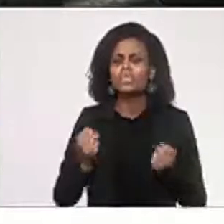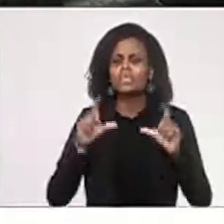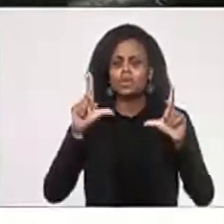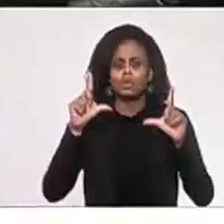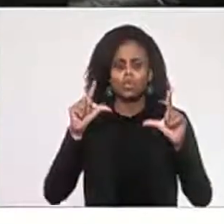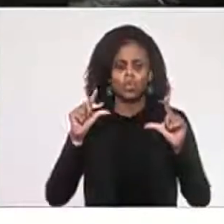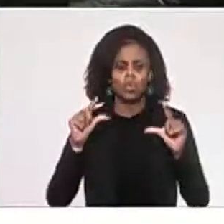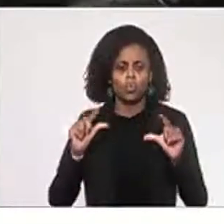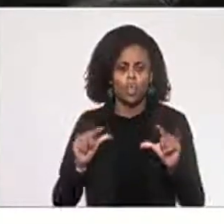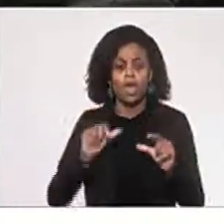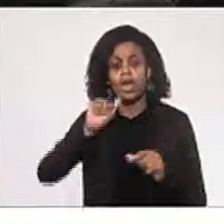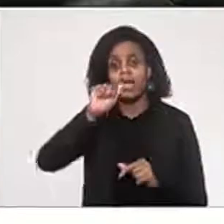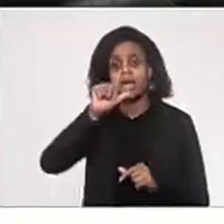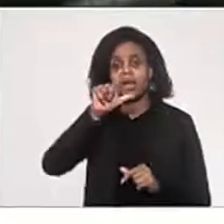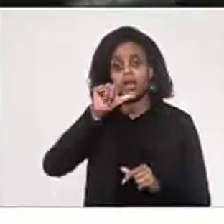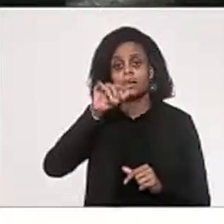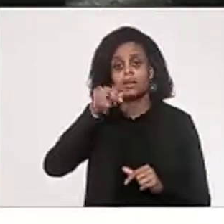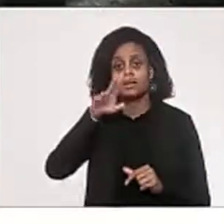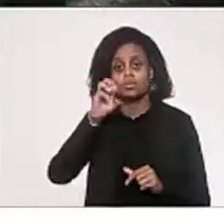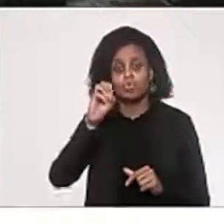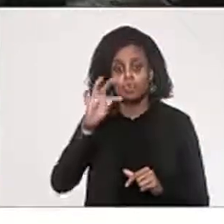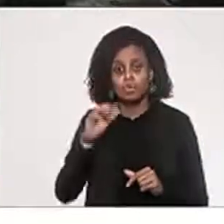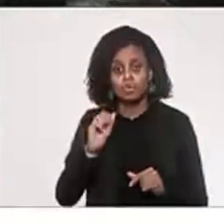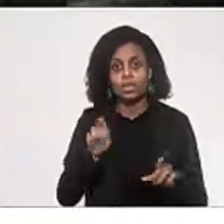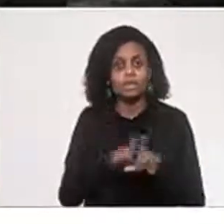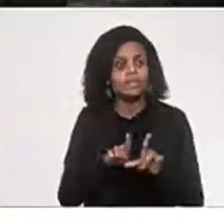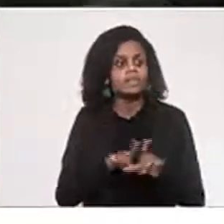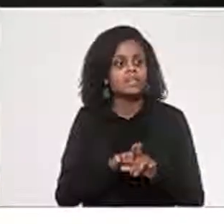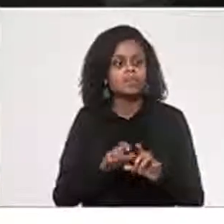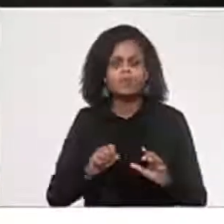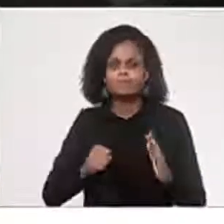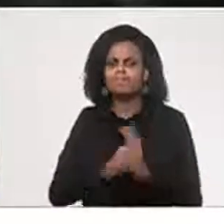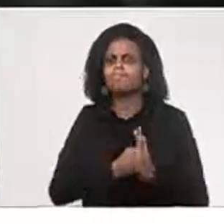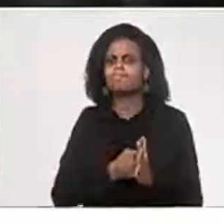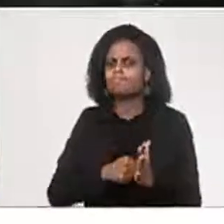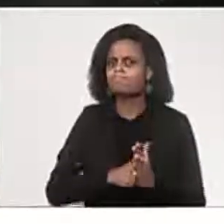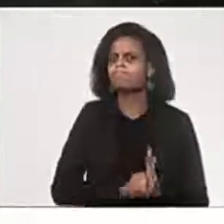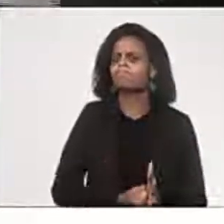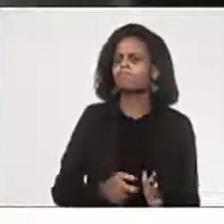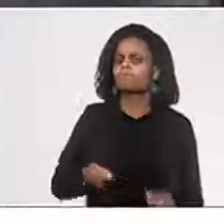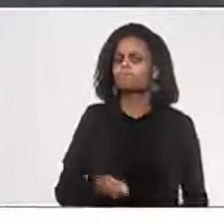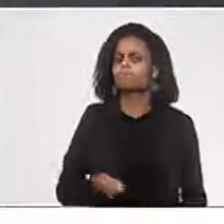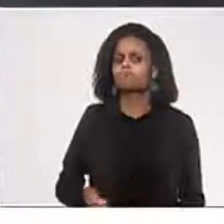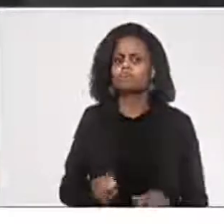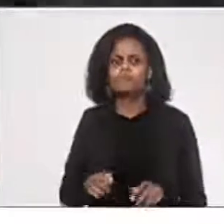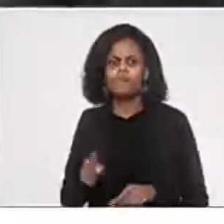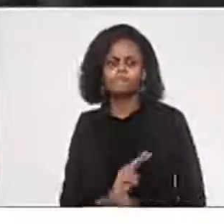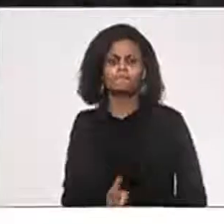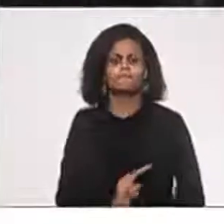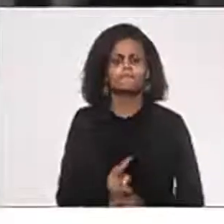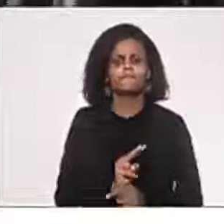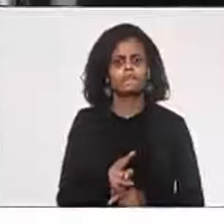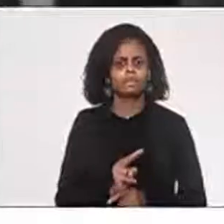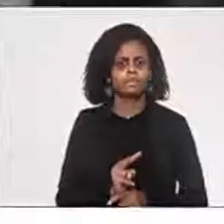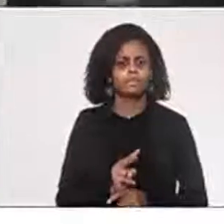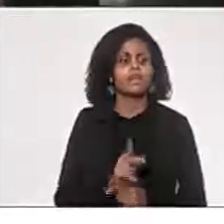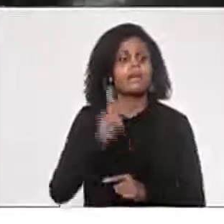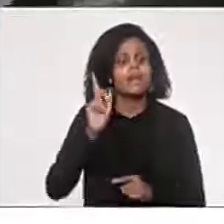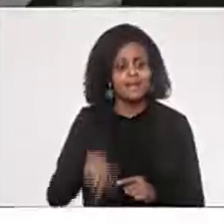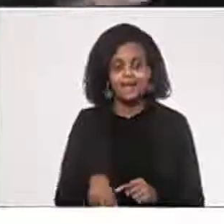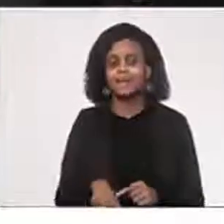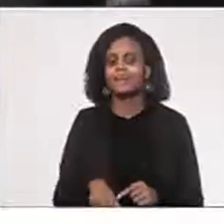que puder a alíquota e apertar na fiscalização nas divisas. Essa é a receita,